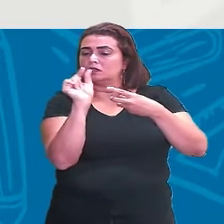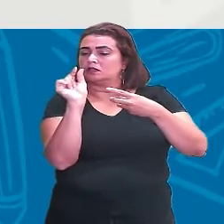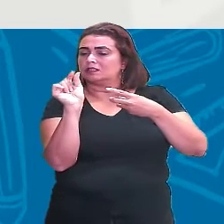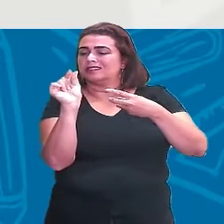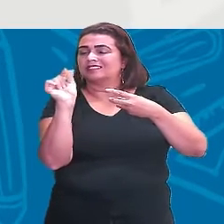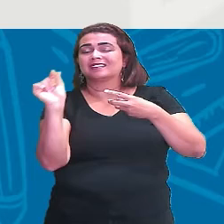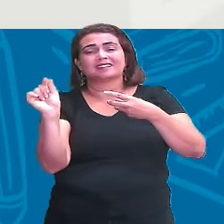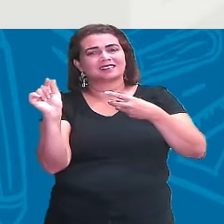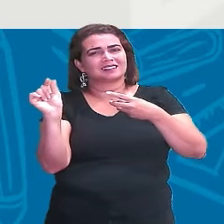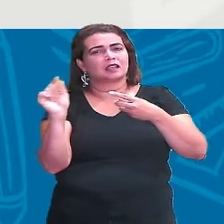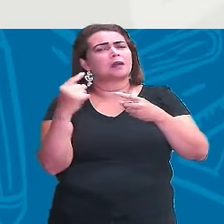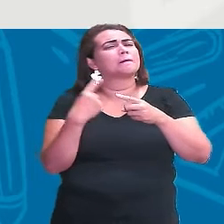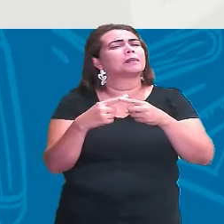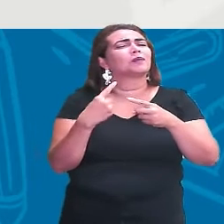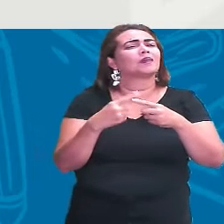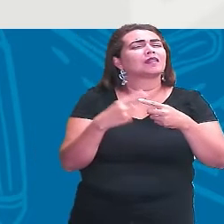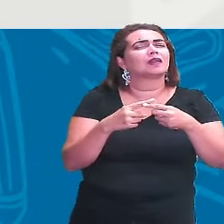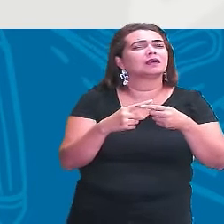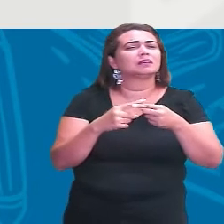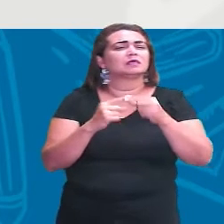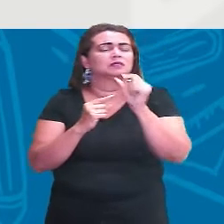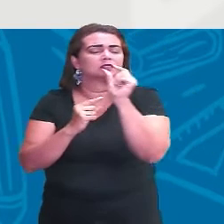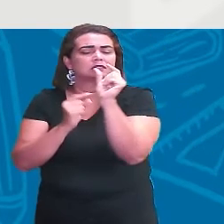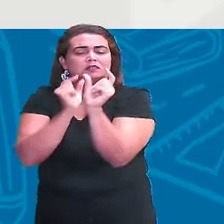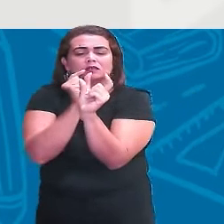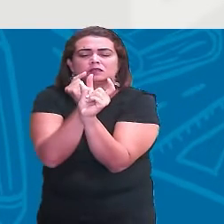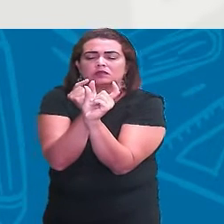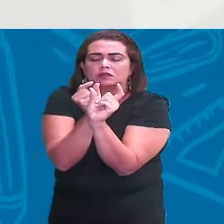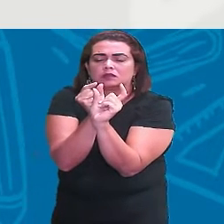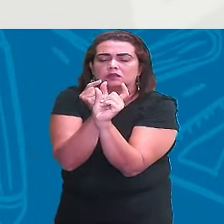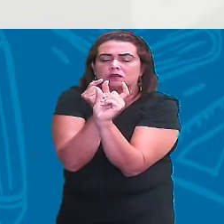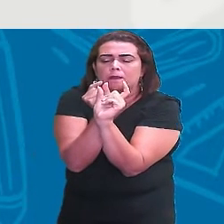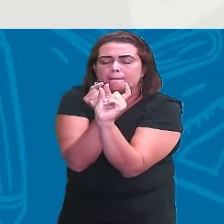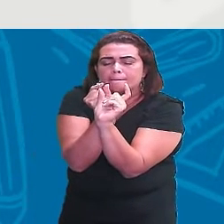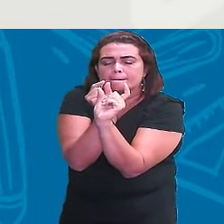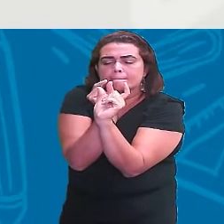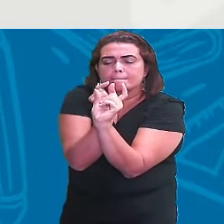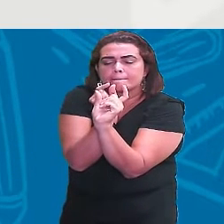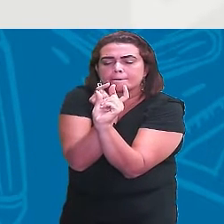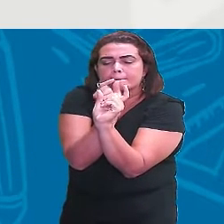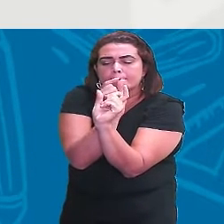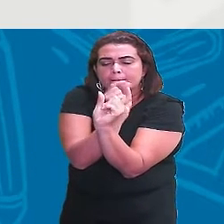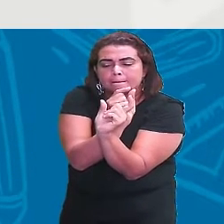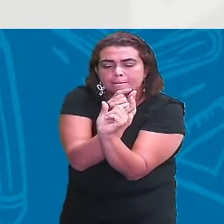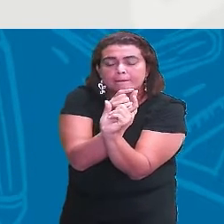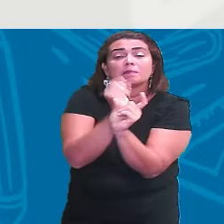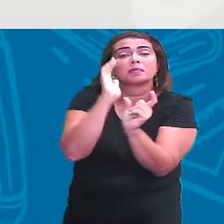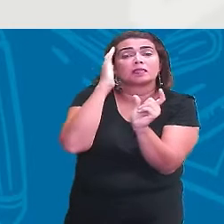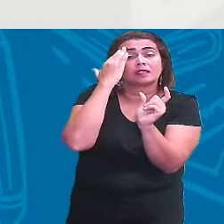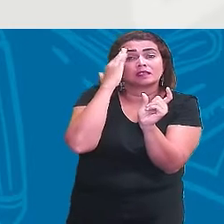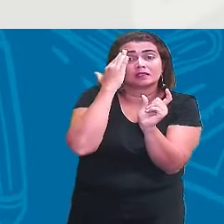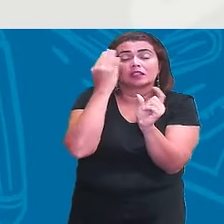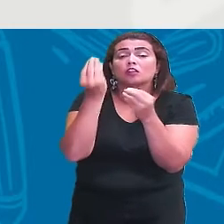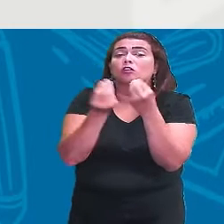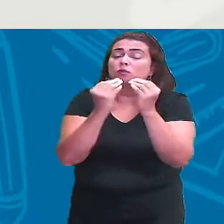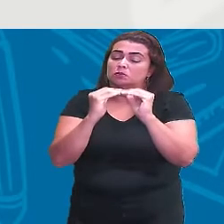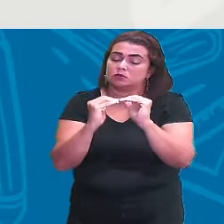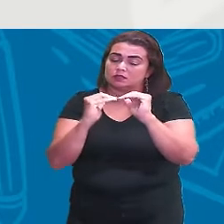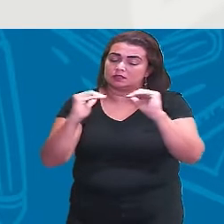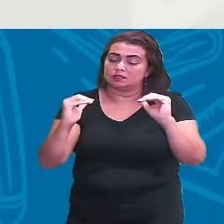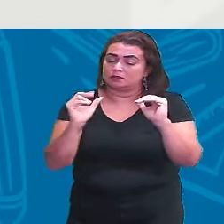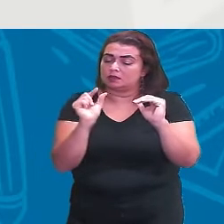E por que a gente fez isso? Porque para a gente entender a separação de sílabas,